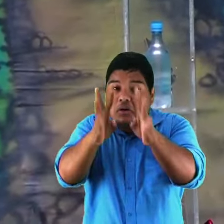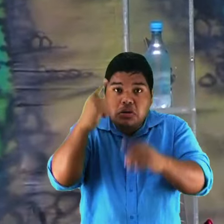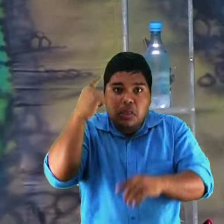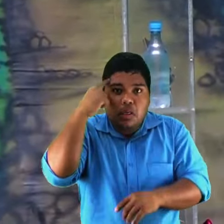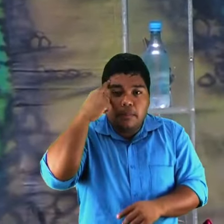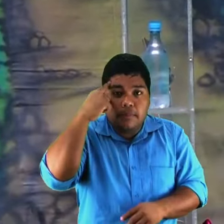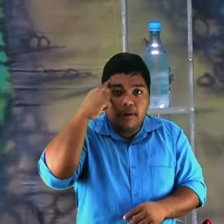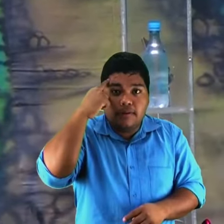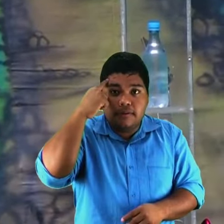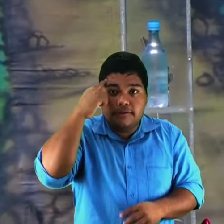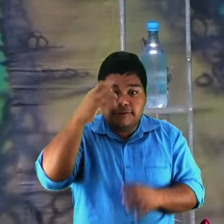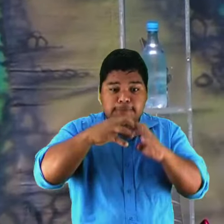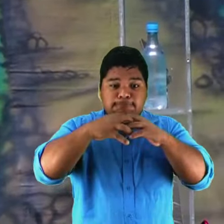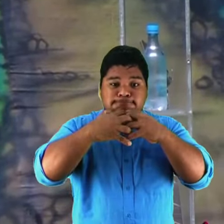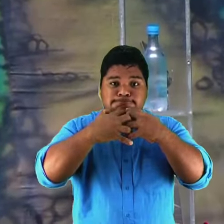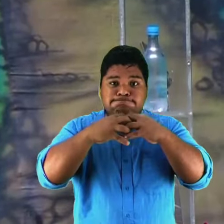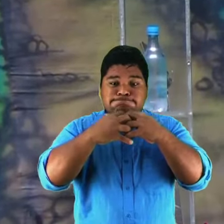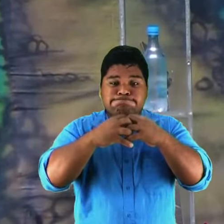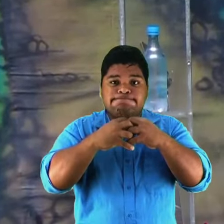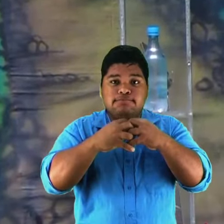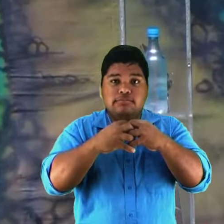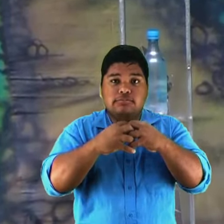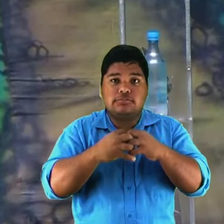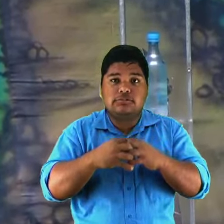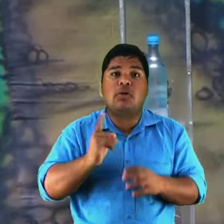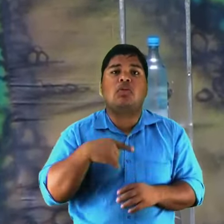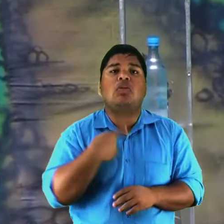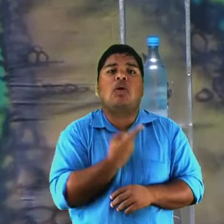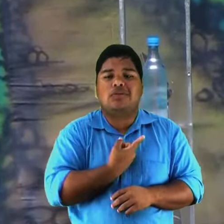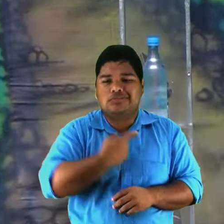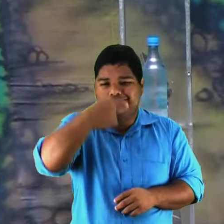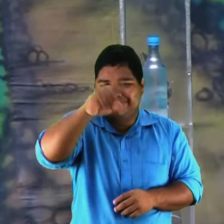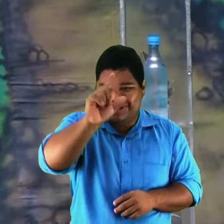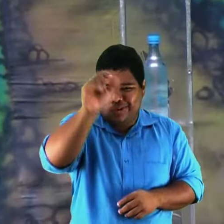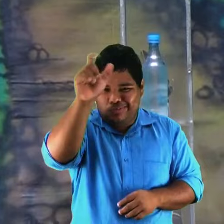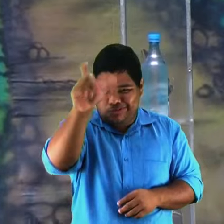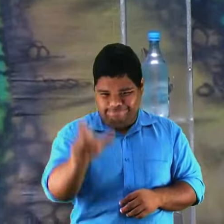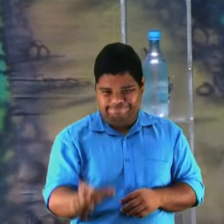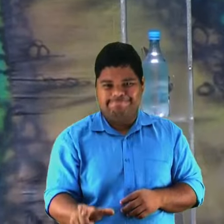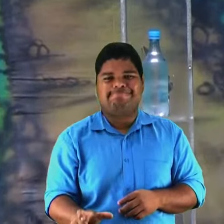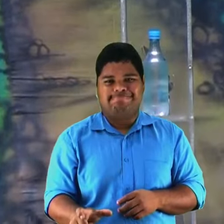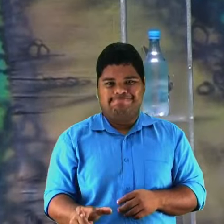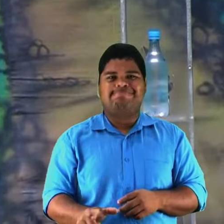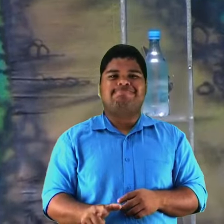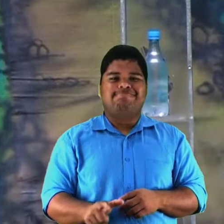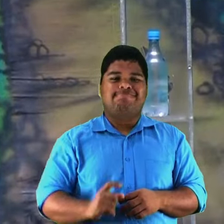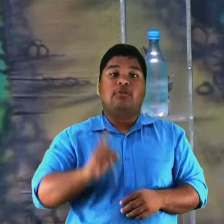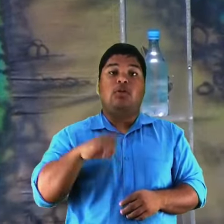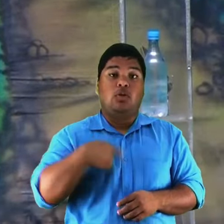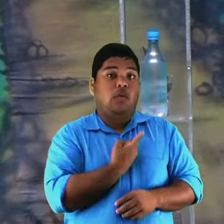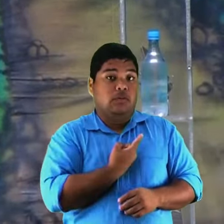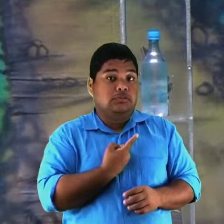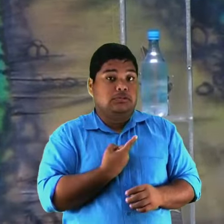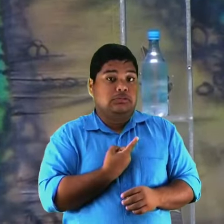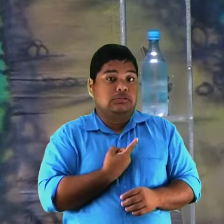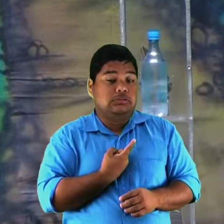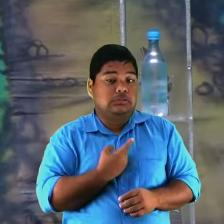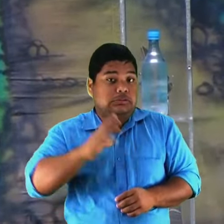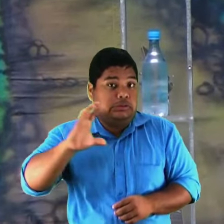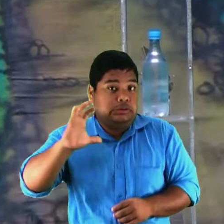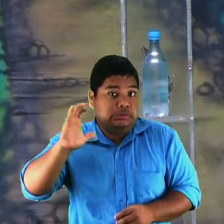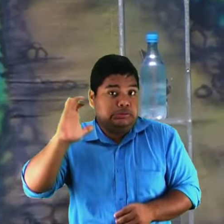mente, consequentemente, é para lá que o nosso corpo irá. Nós somos resultados daquilo que